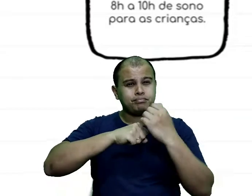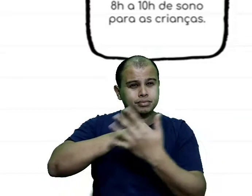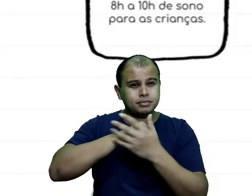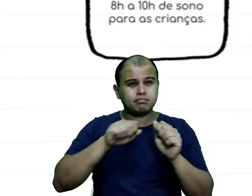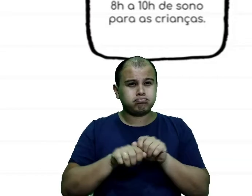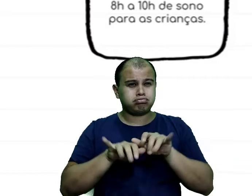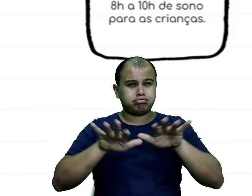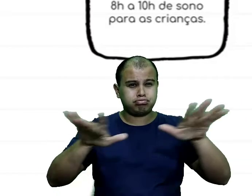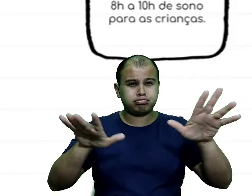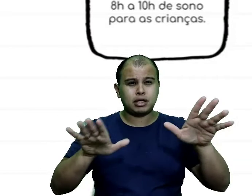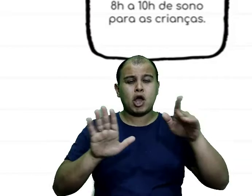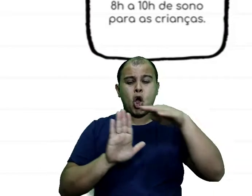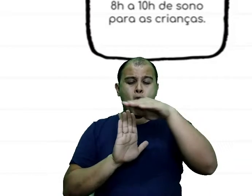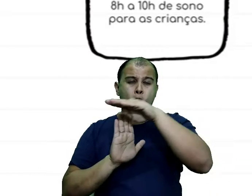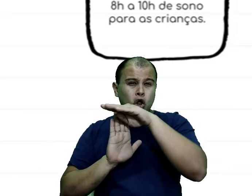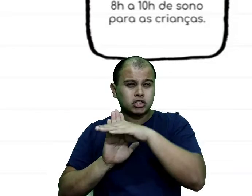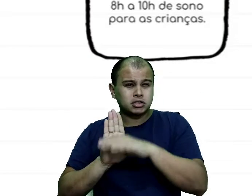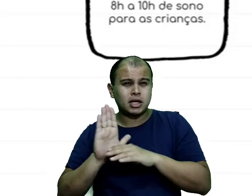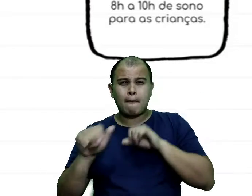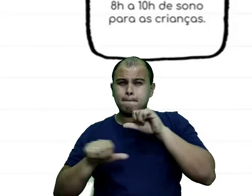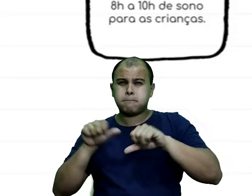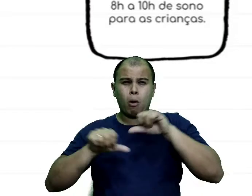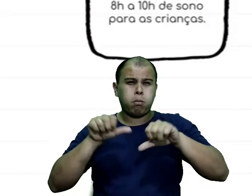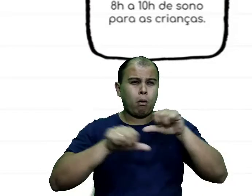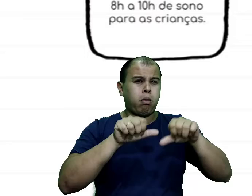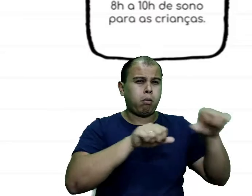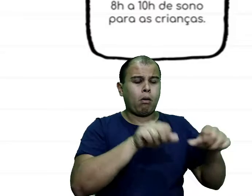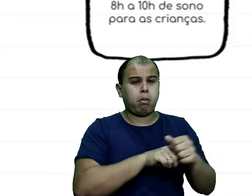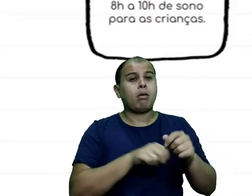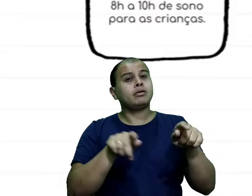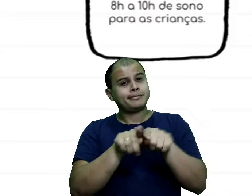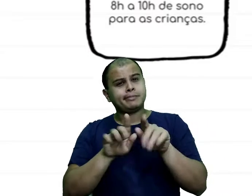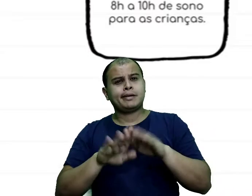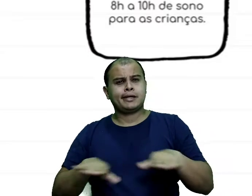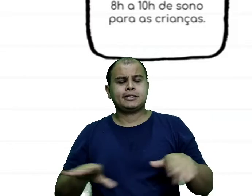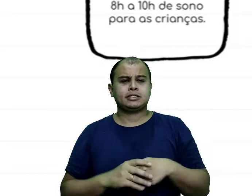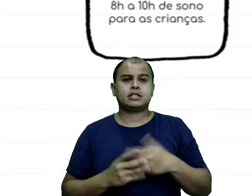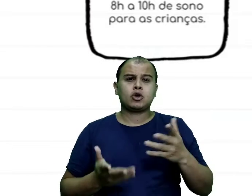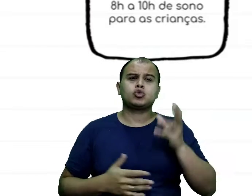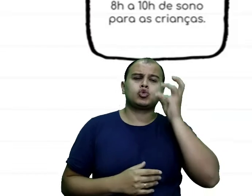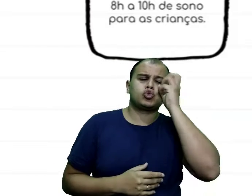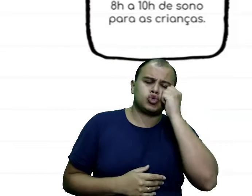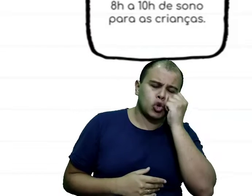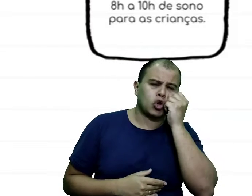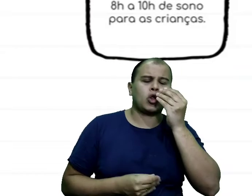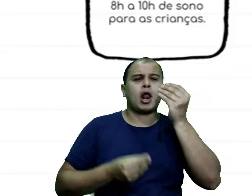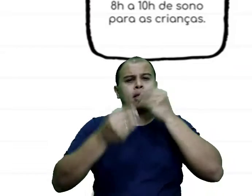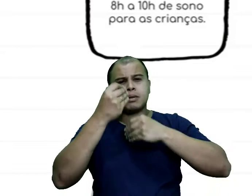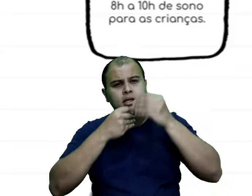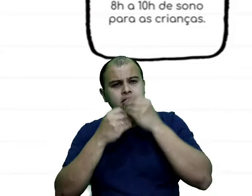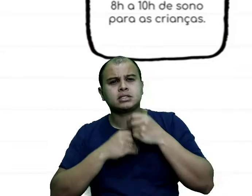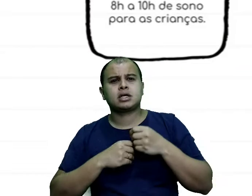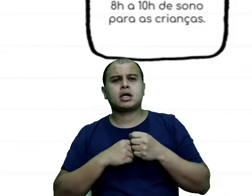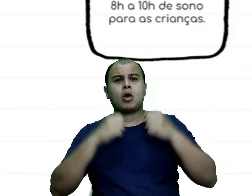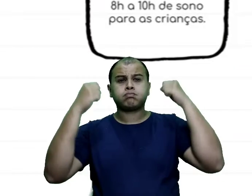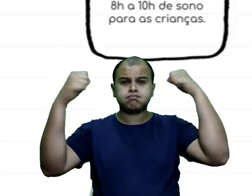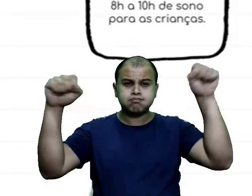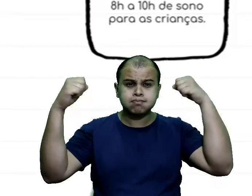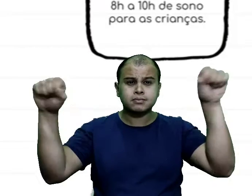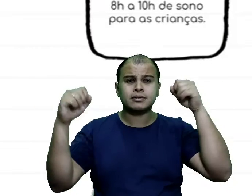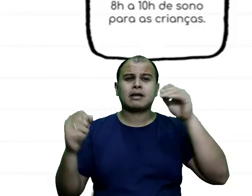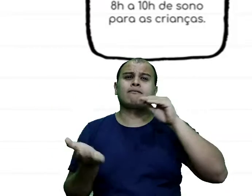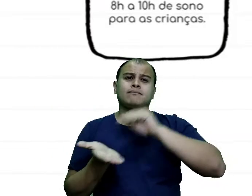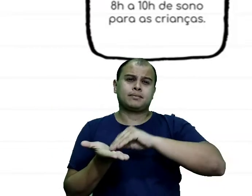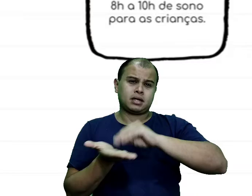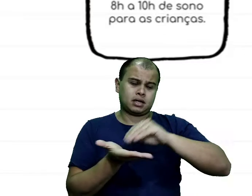com que a gente alterasse bastante a nossa rotina. E as crianças também foram atingidas. Então, sono, alimentação, atividade física,